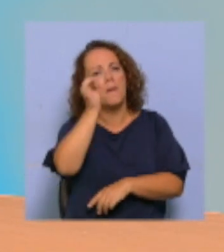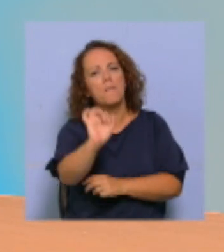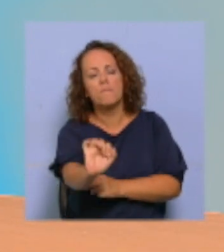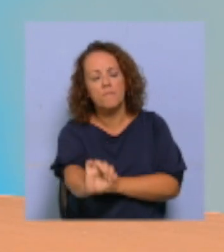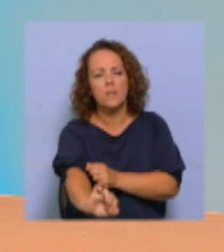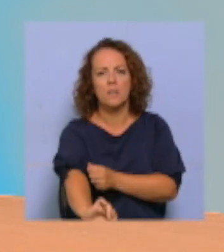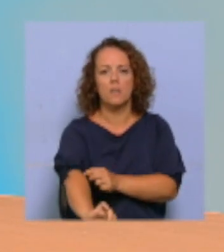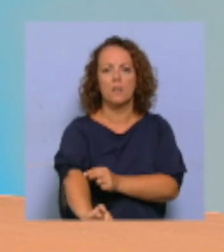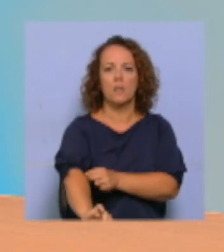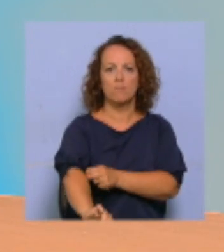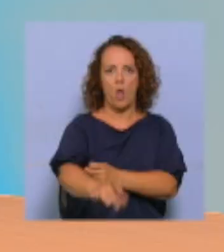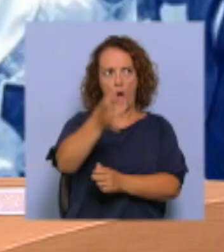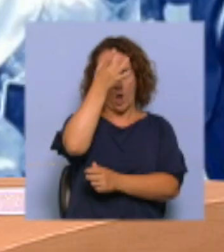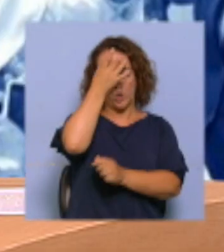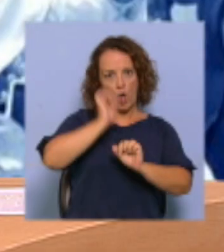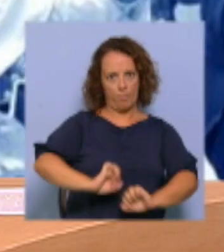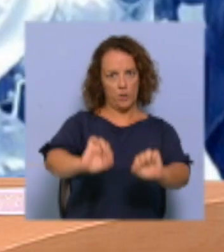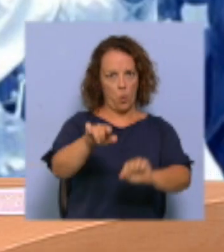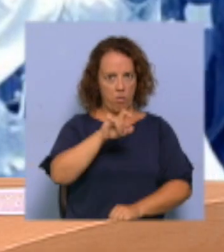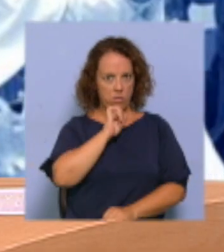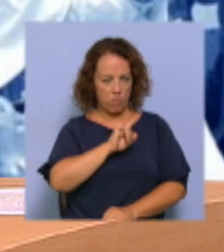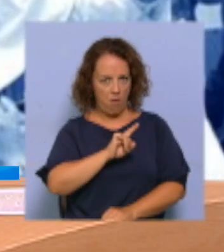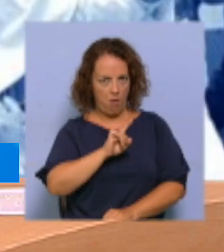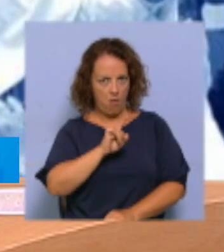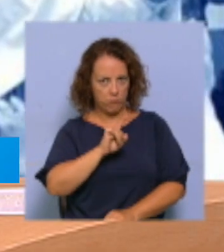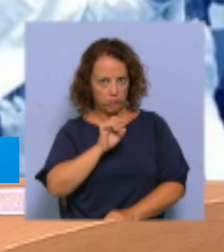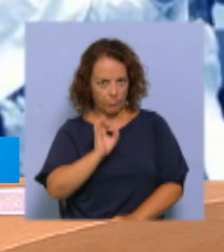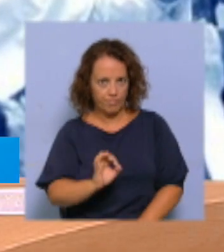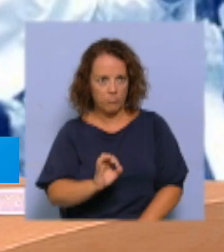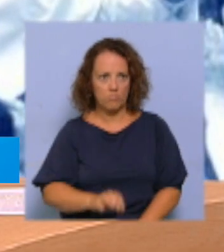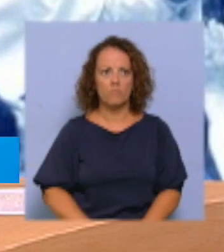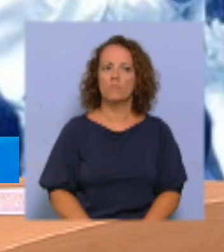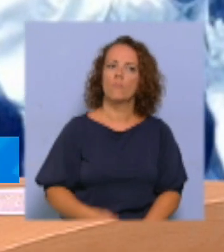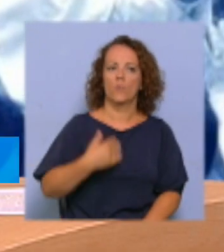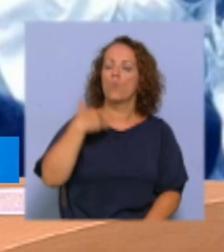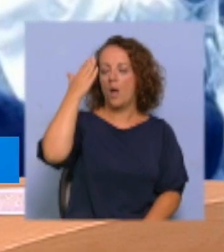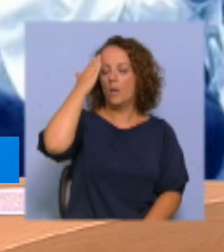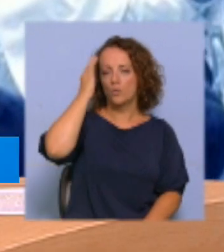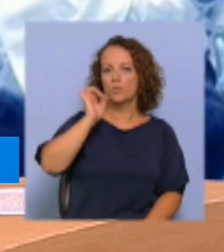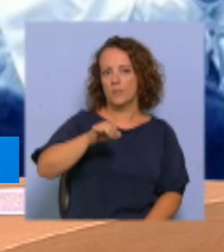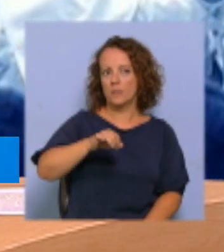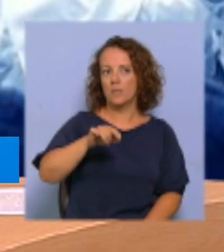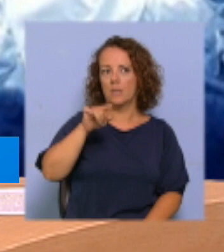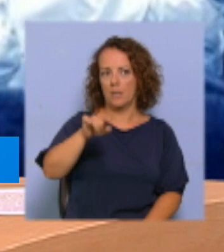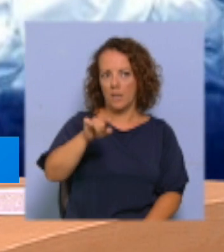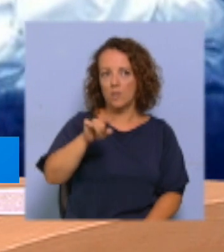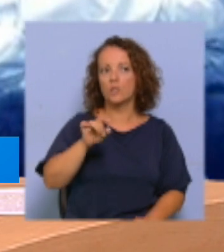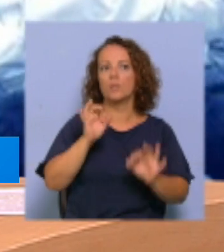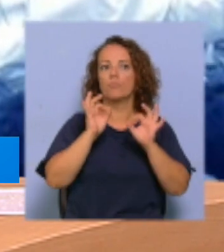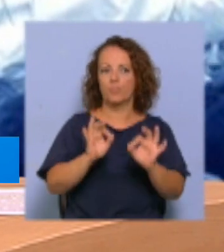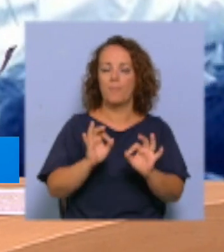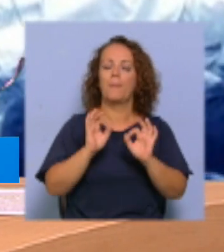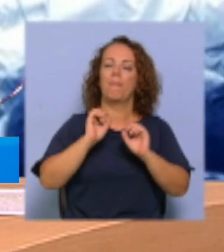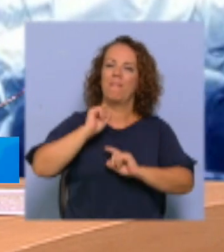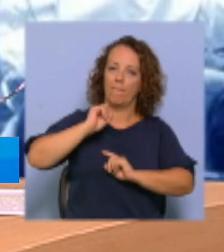caso, a objeção de consciência? Olha, eu acho que é legítima a objeção de consciência e acho que havia que distinguir